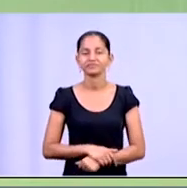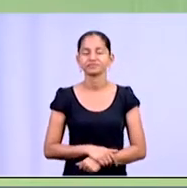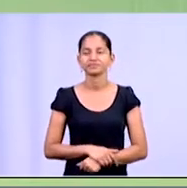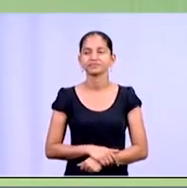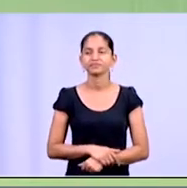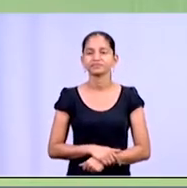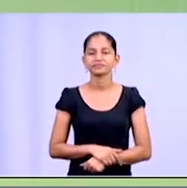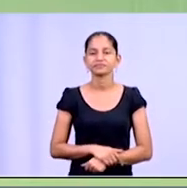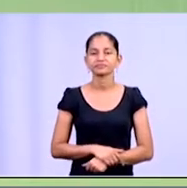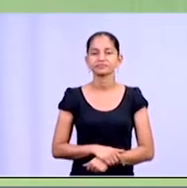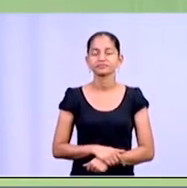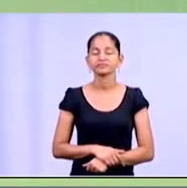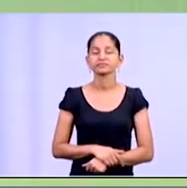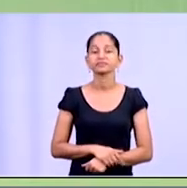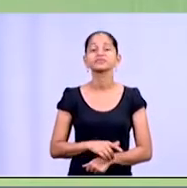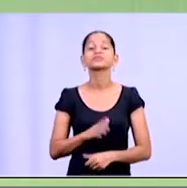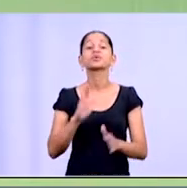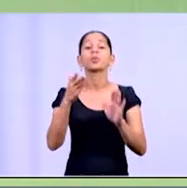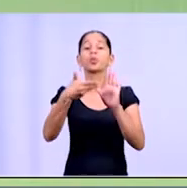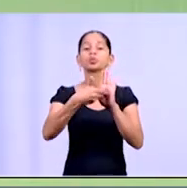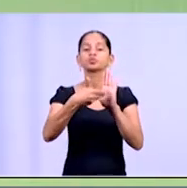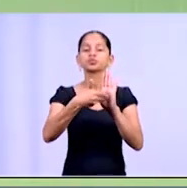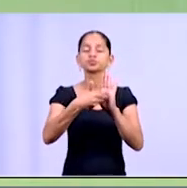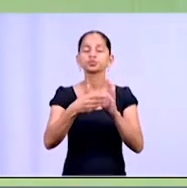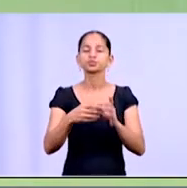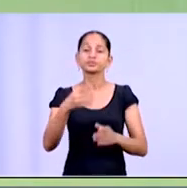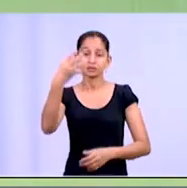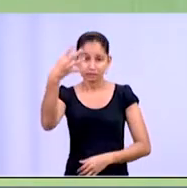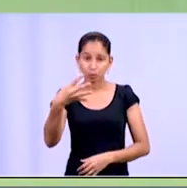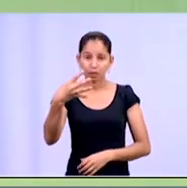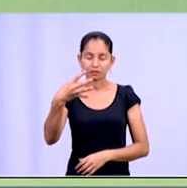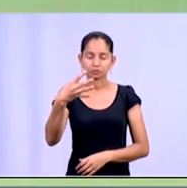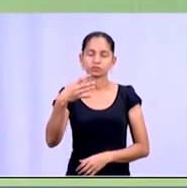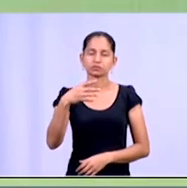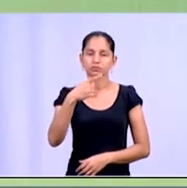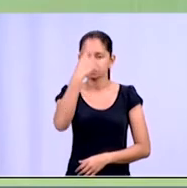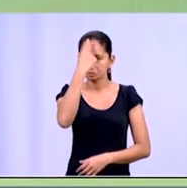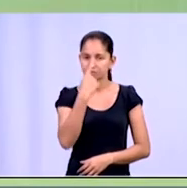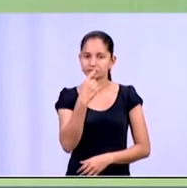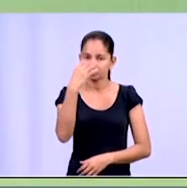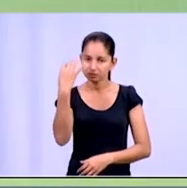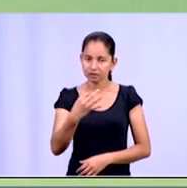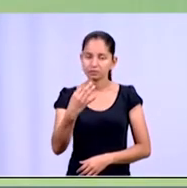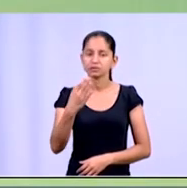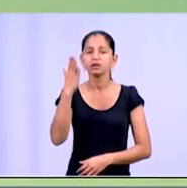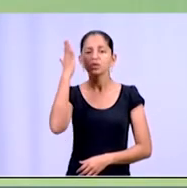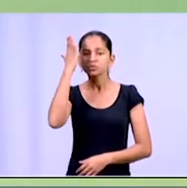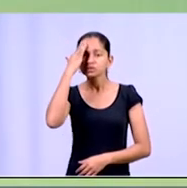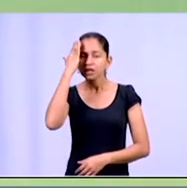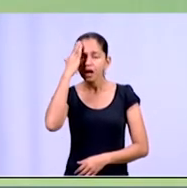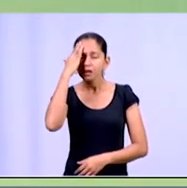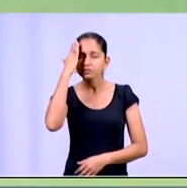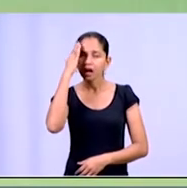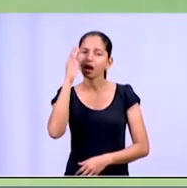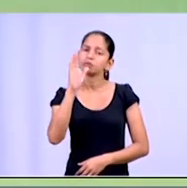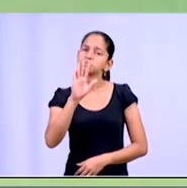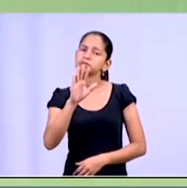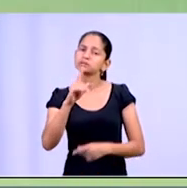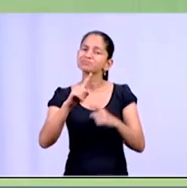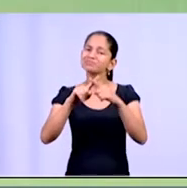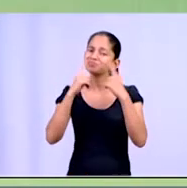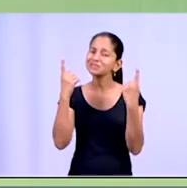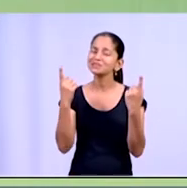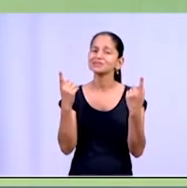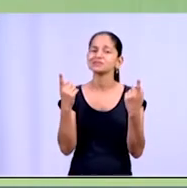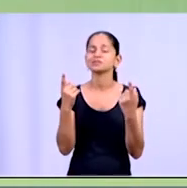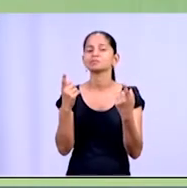E aquele último perfil, nós temos 4 perfis aqui. O que sabe o suficiente de informática, mas ainda